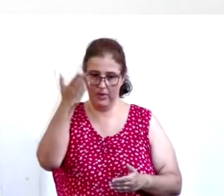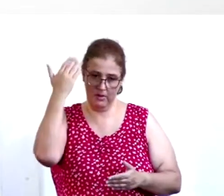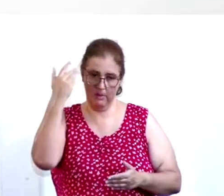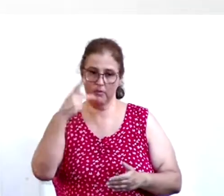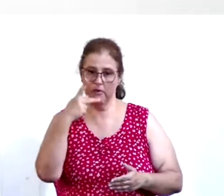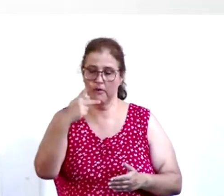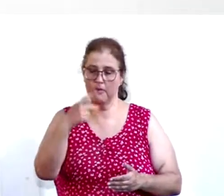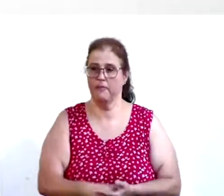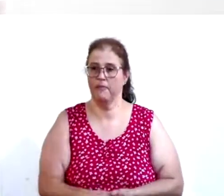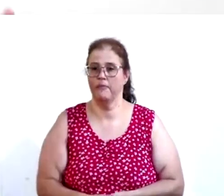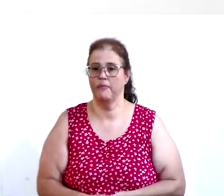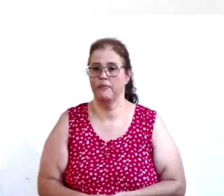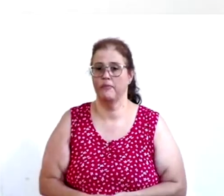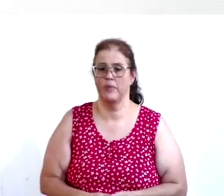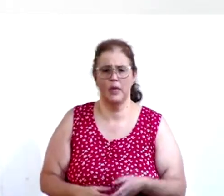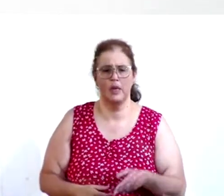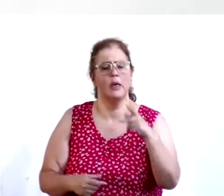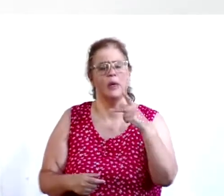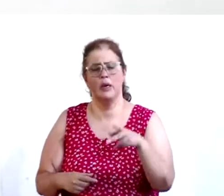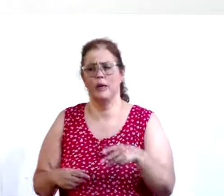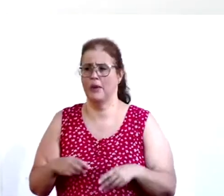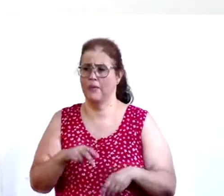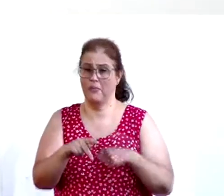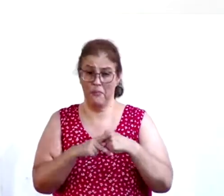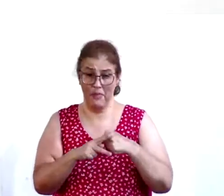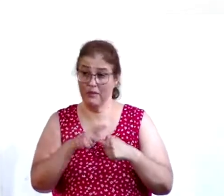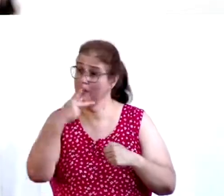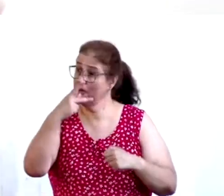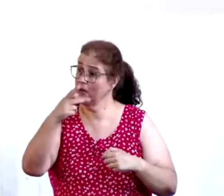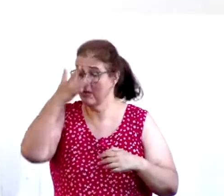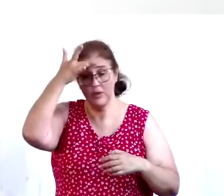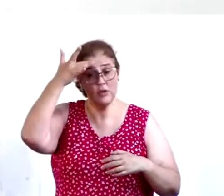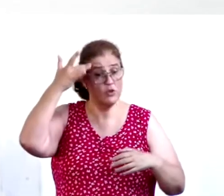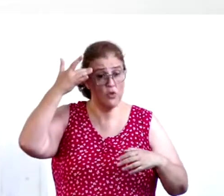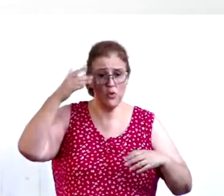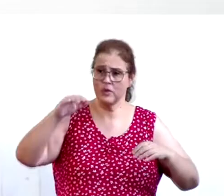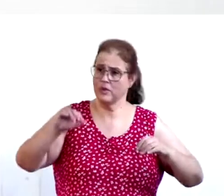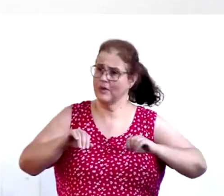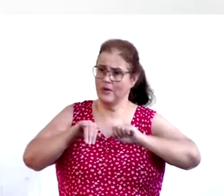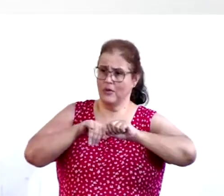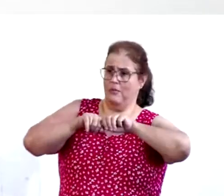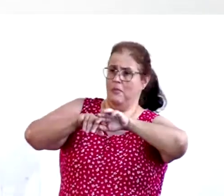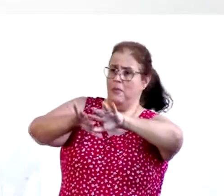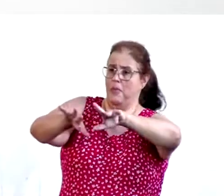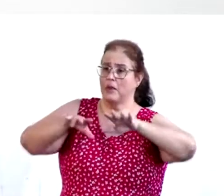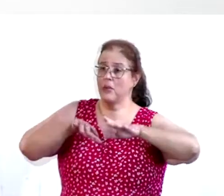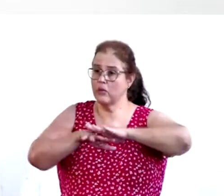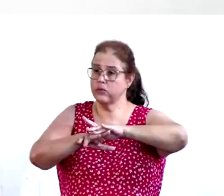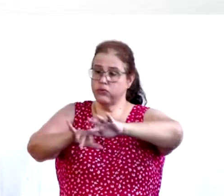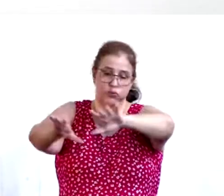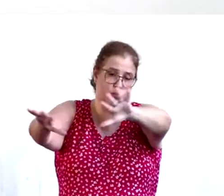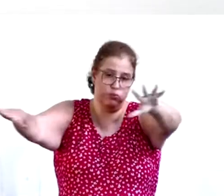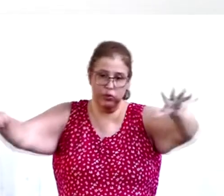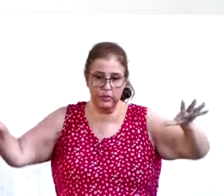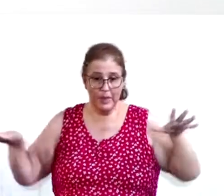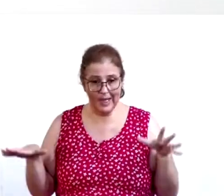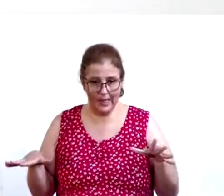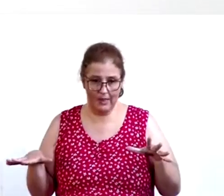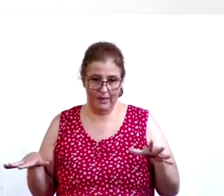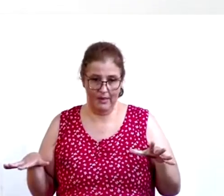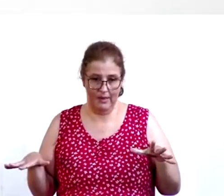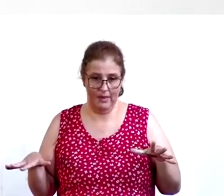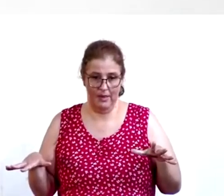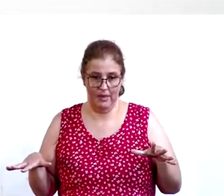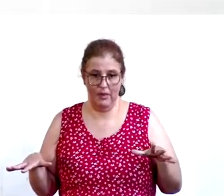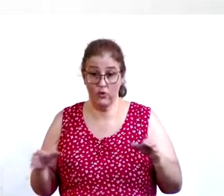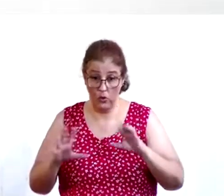falando com os dispersos daquela época, que estavam formando as igrejas de toda aquela região. E Pedro disse, olha, se vocês quiserem